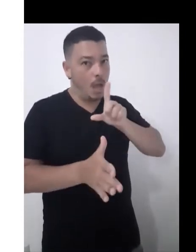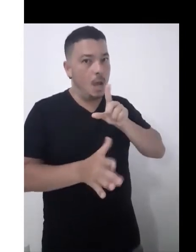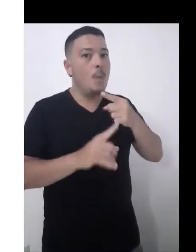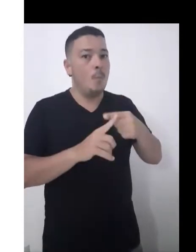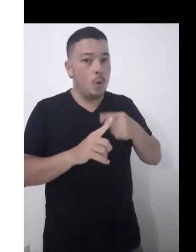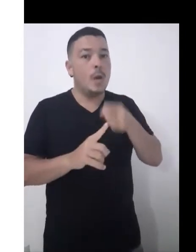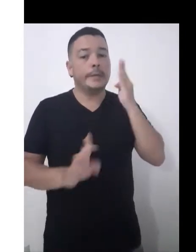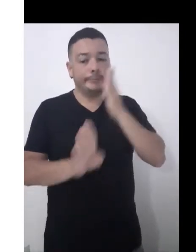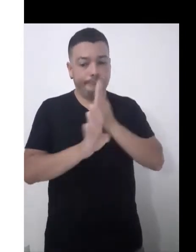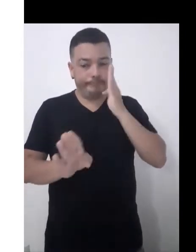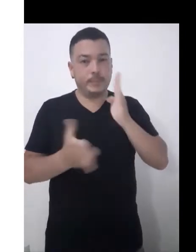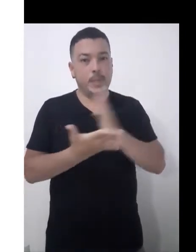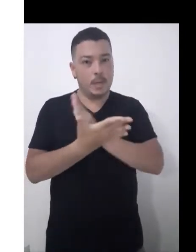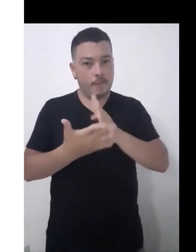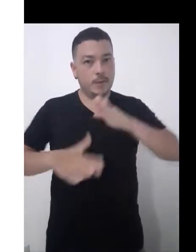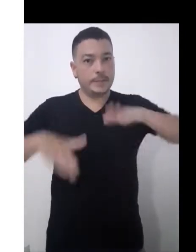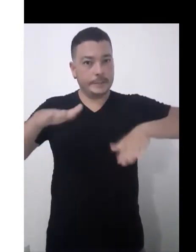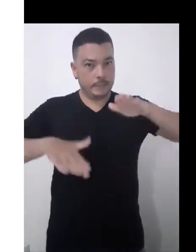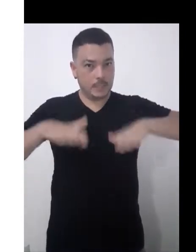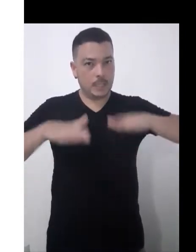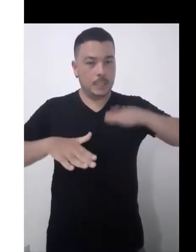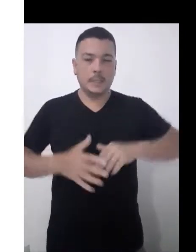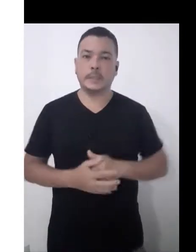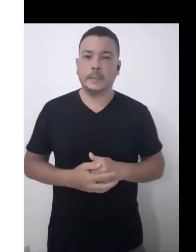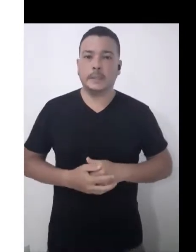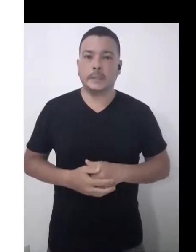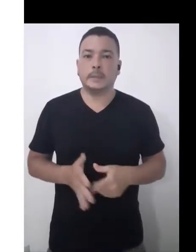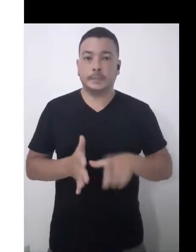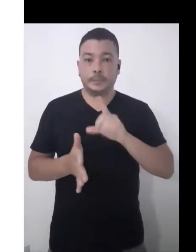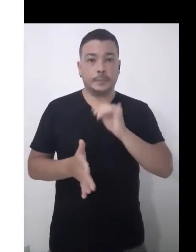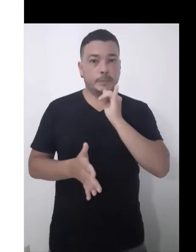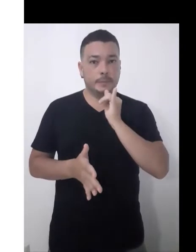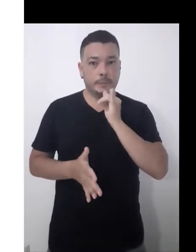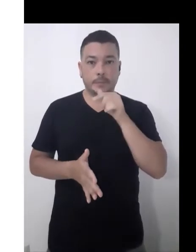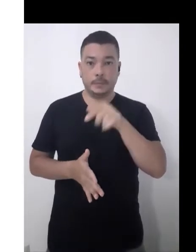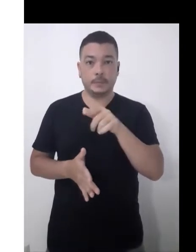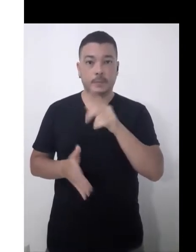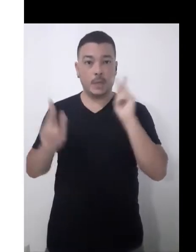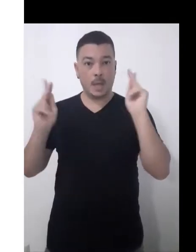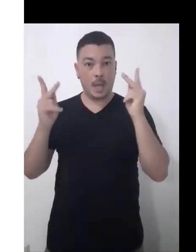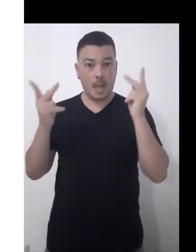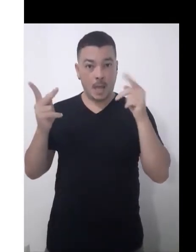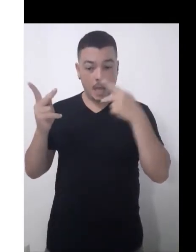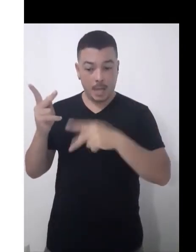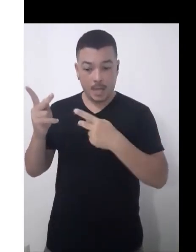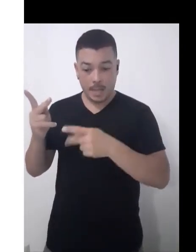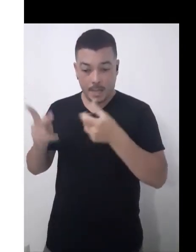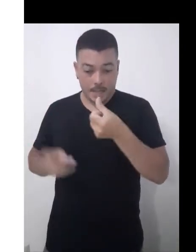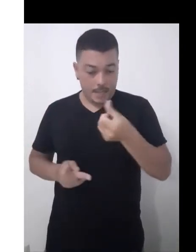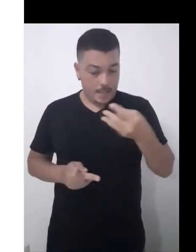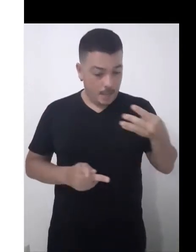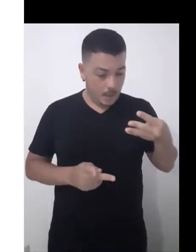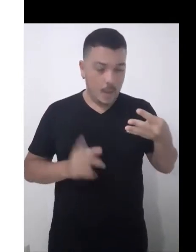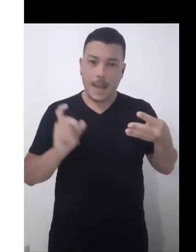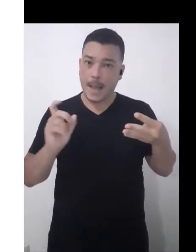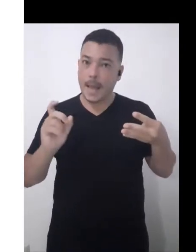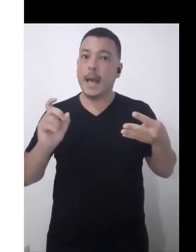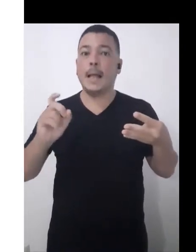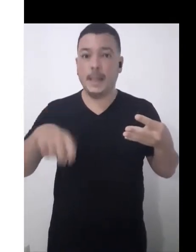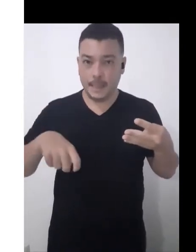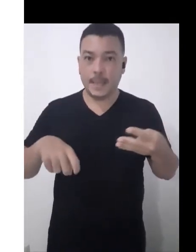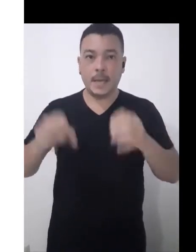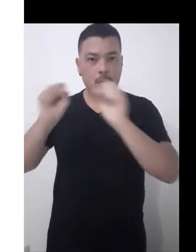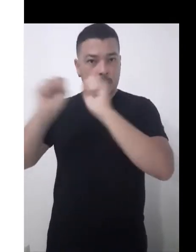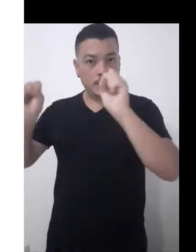vai identificar algumas situações. Né? Já adiantando aqui, se você tem um hardware de 64 bits, você vai conseguir instalar